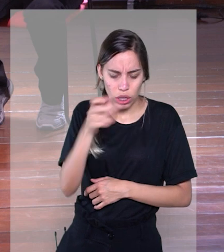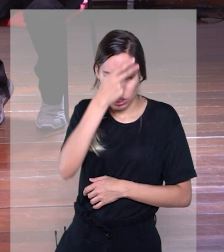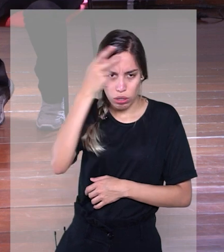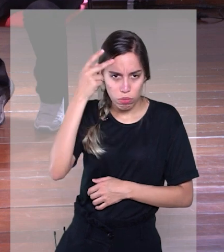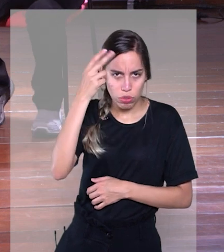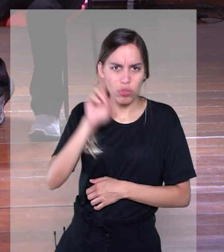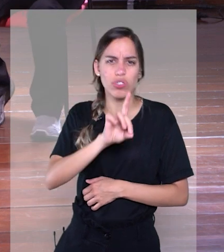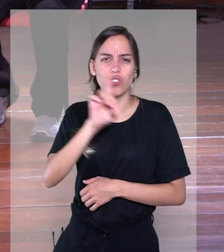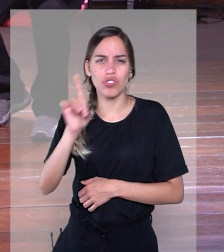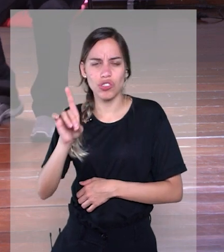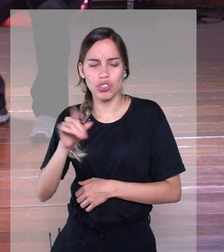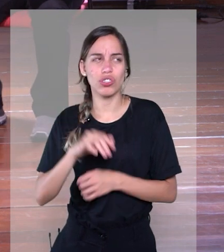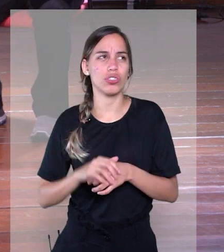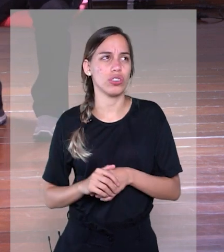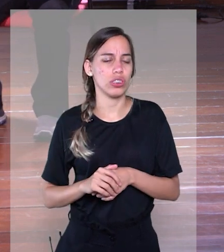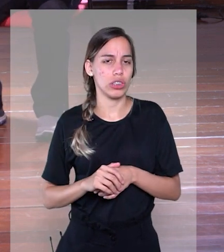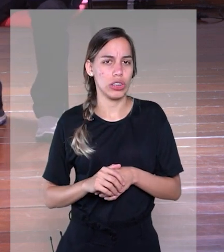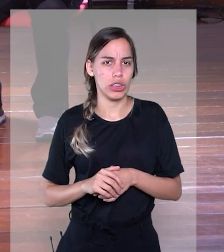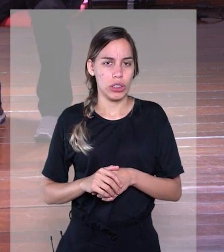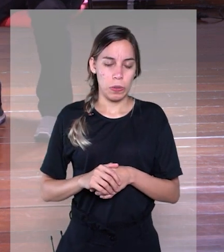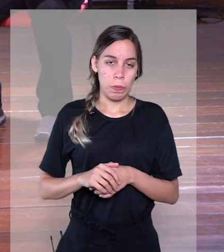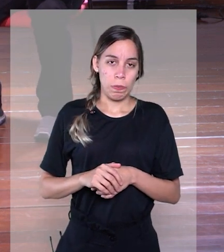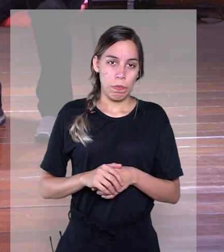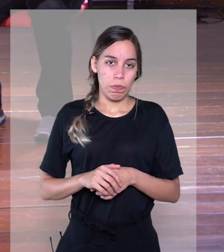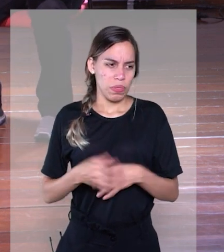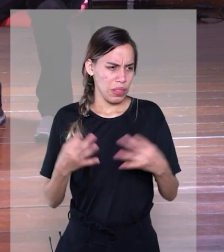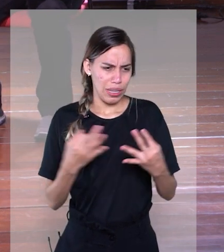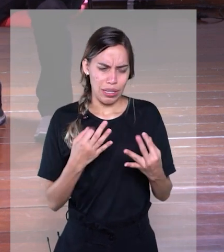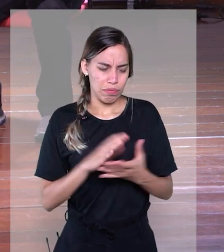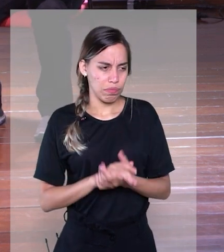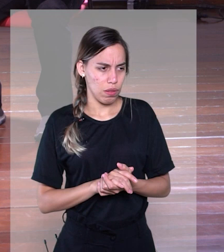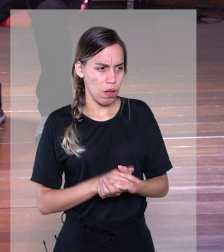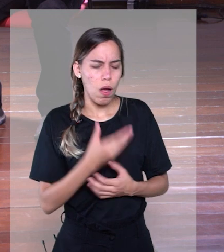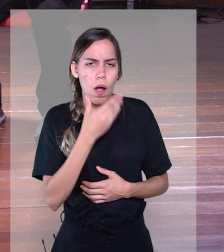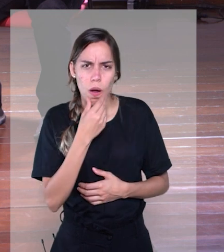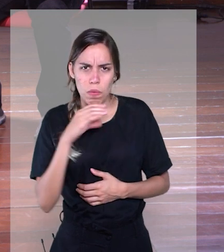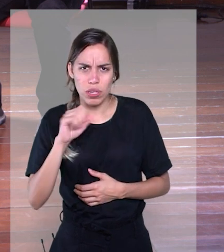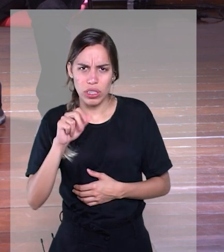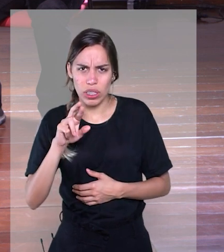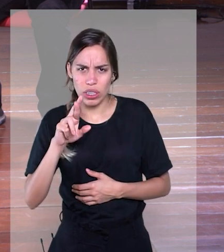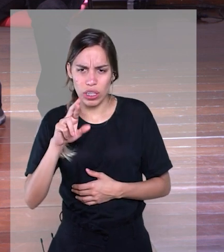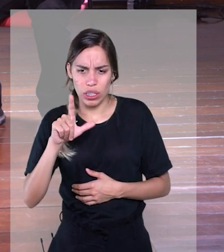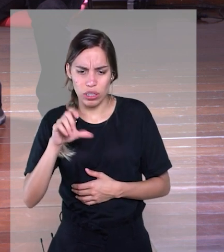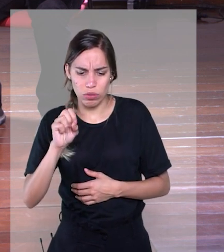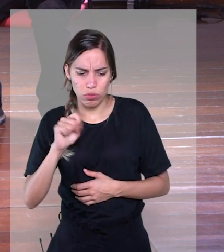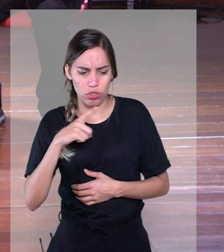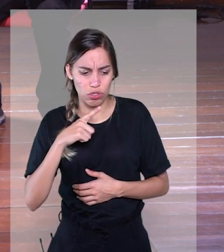era muito organizado. O Carlos também tinha o que ele tem, assim, de um programador visual,